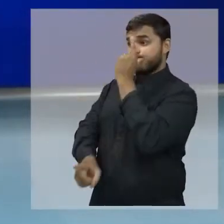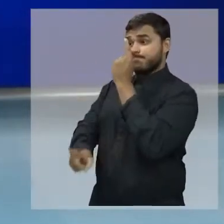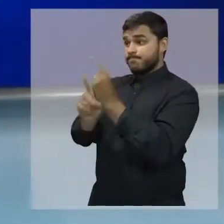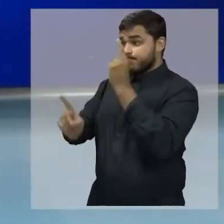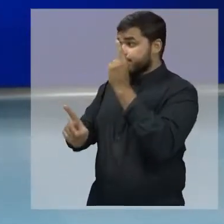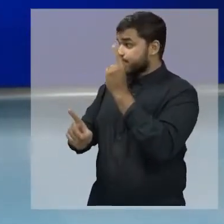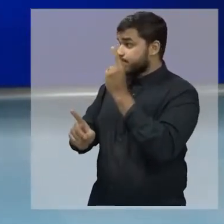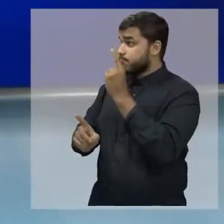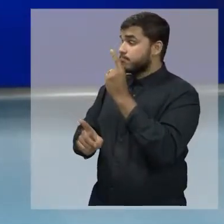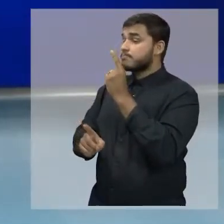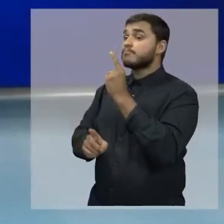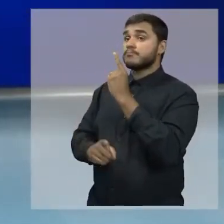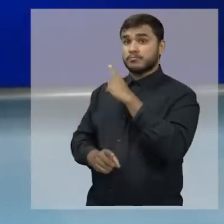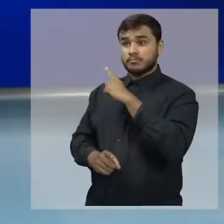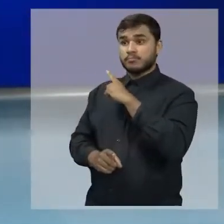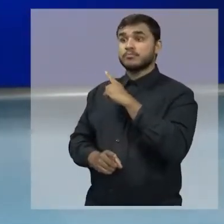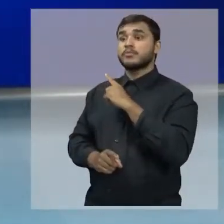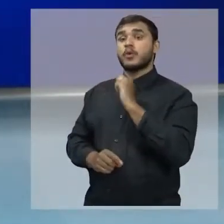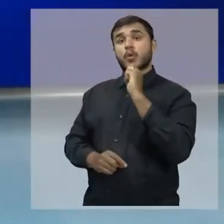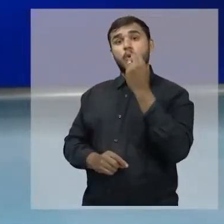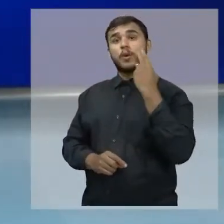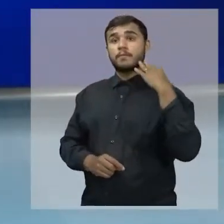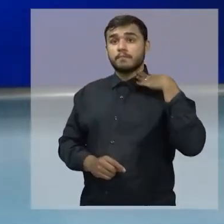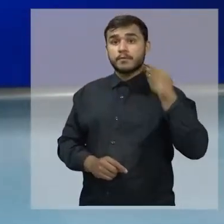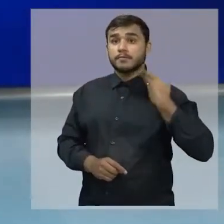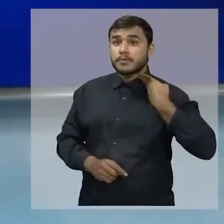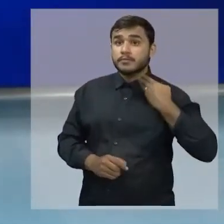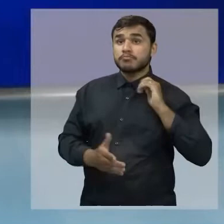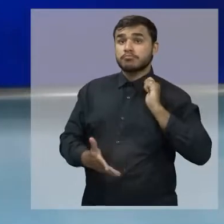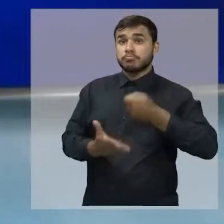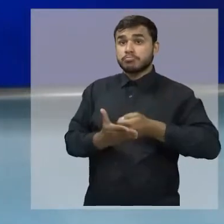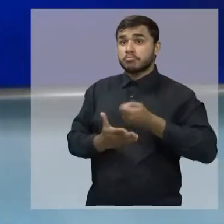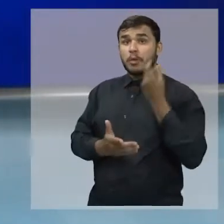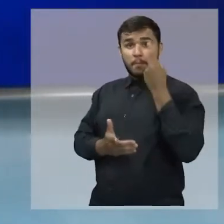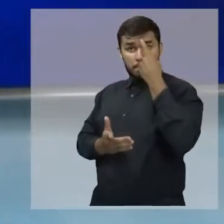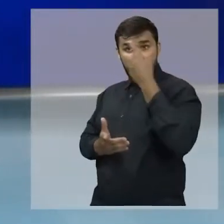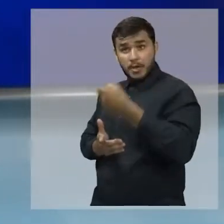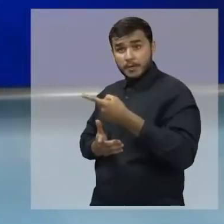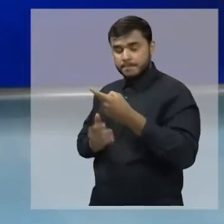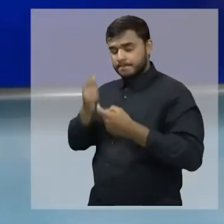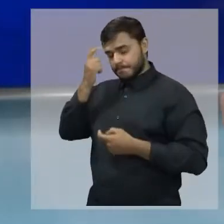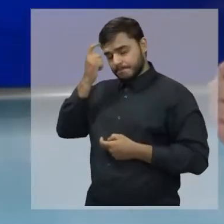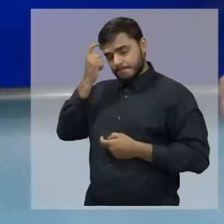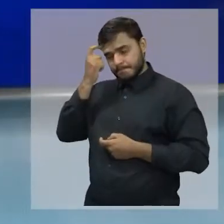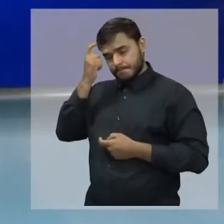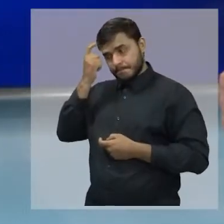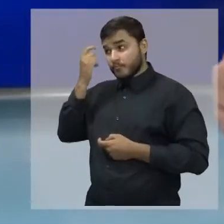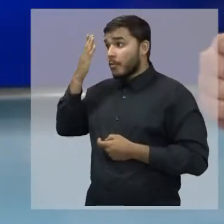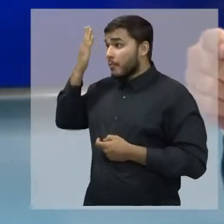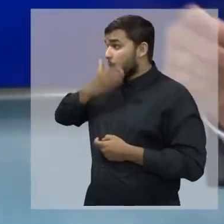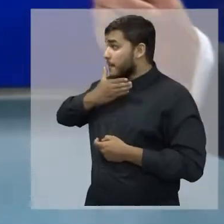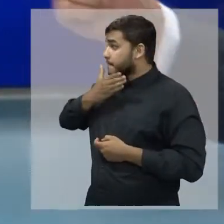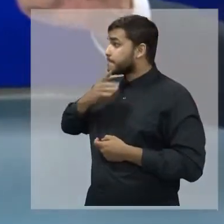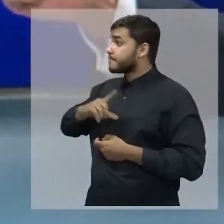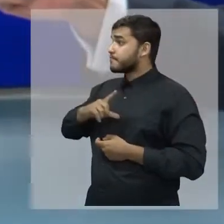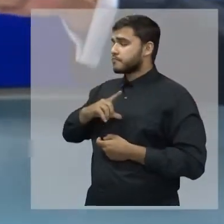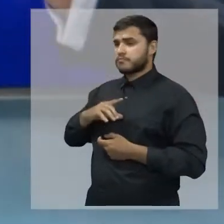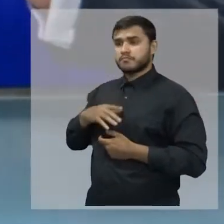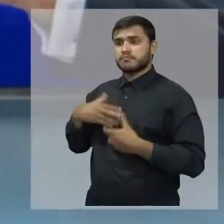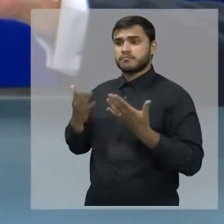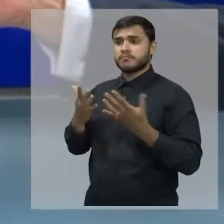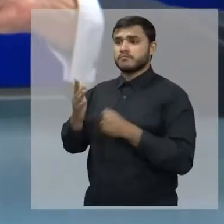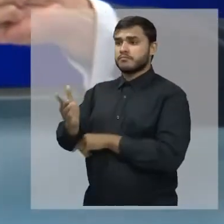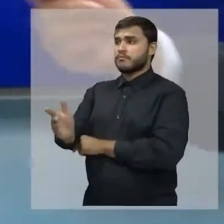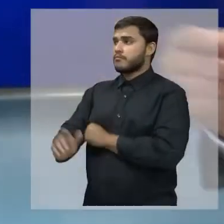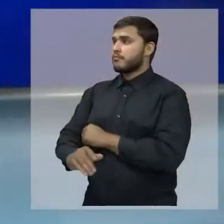autoridade escrita, por ordem escrita expressa da autoridade. Flagrante de delito, cuja pena poderá ser relaxada uma